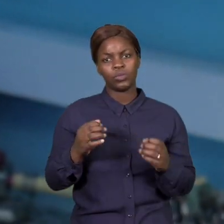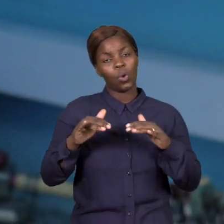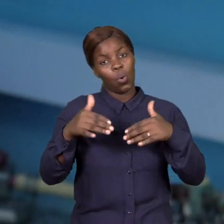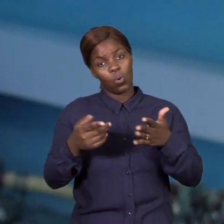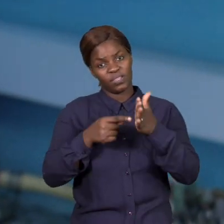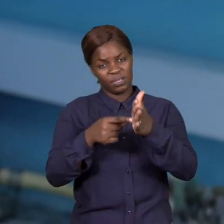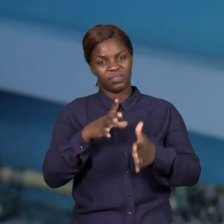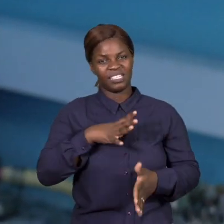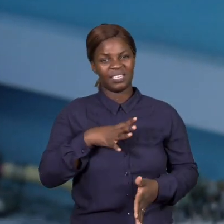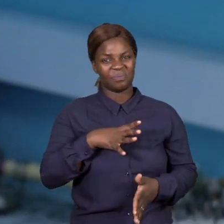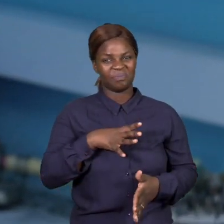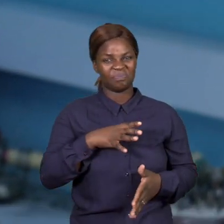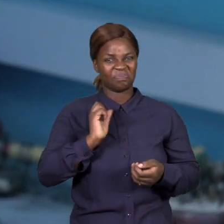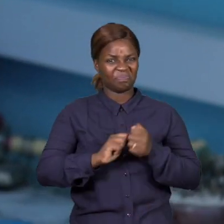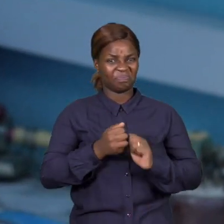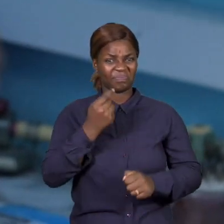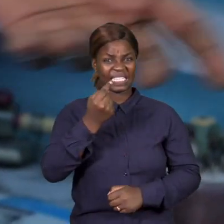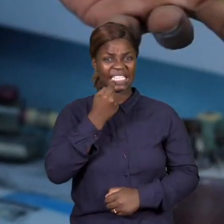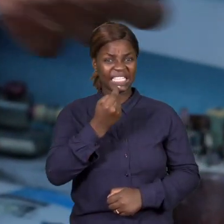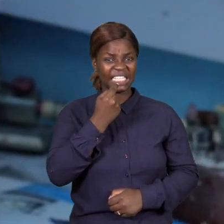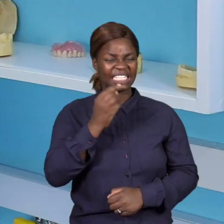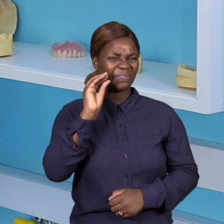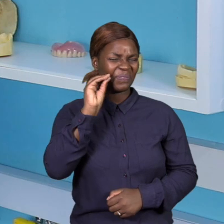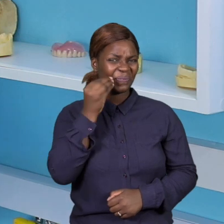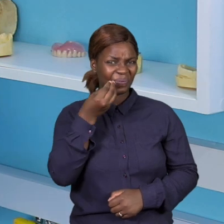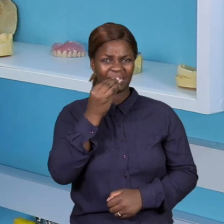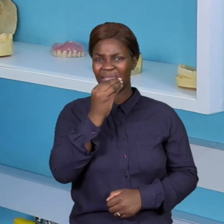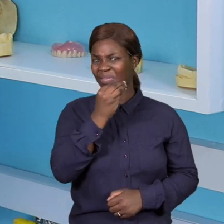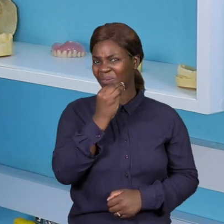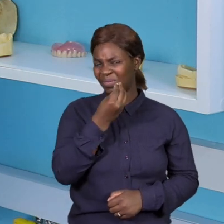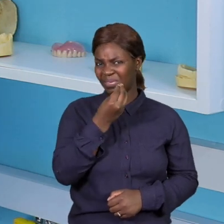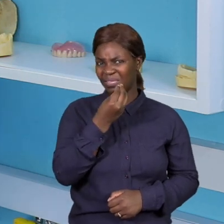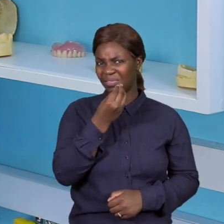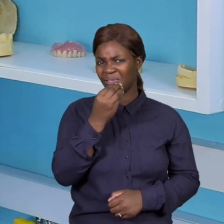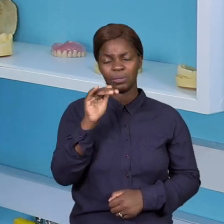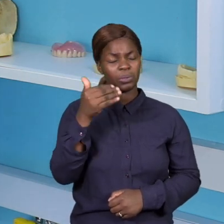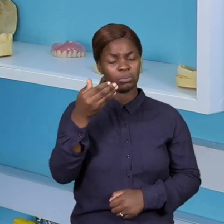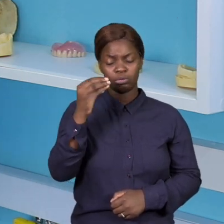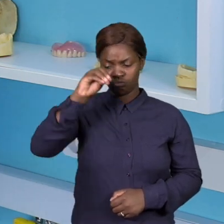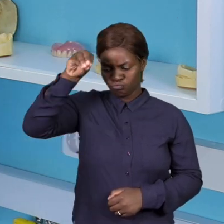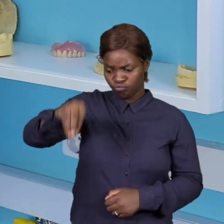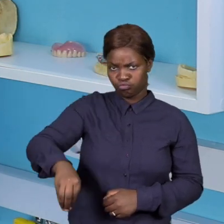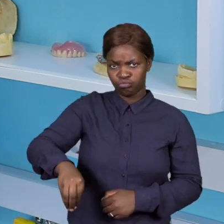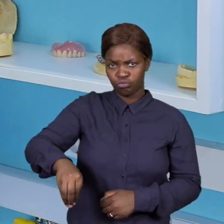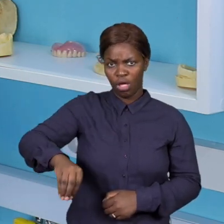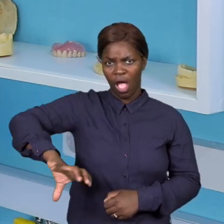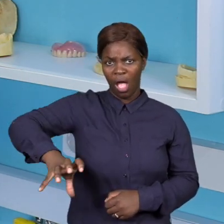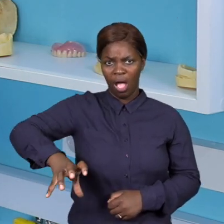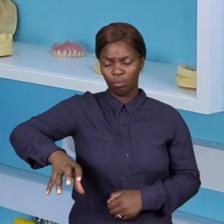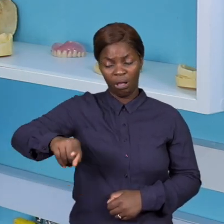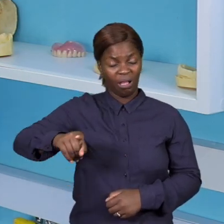placa e praticamente aquilo pode proliferar dentro da boca. Então, melhor